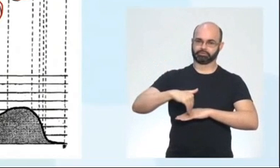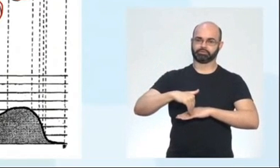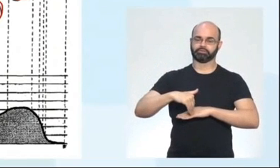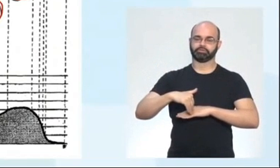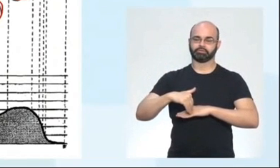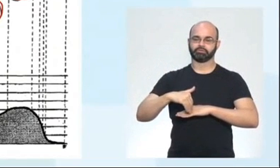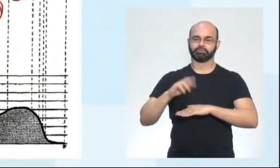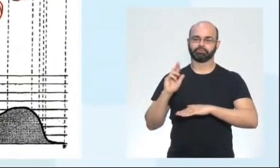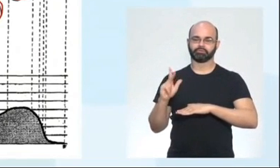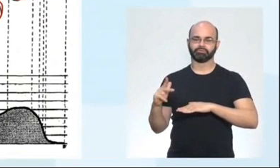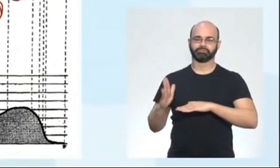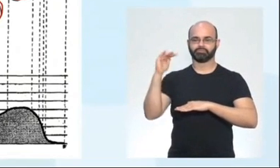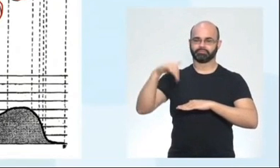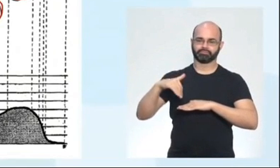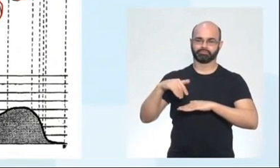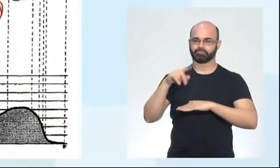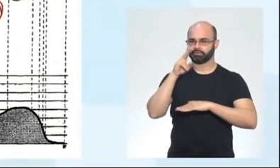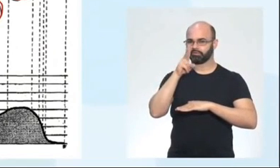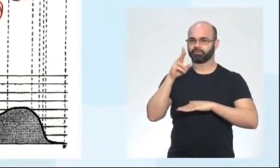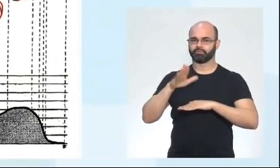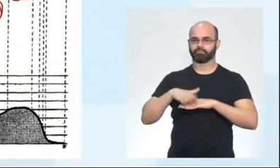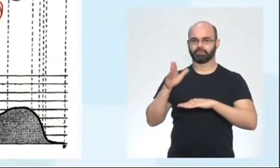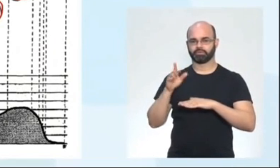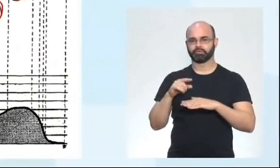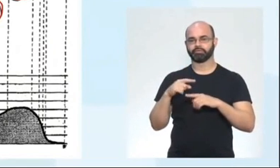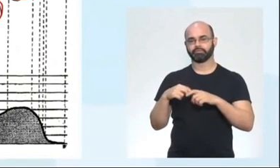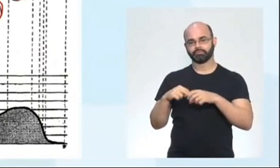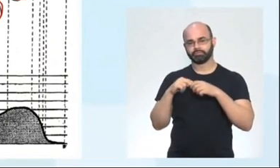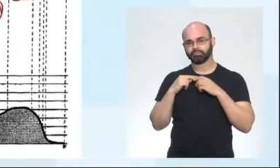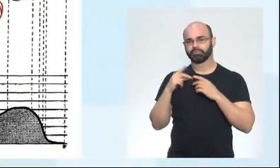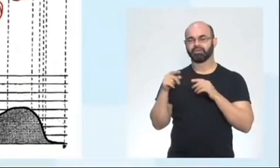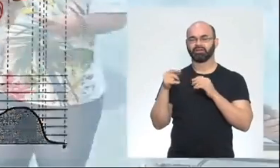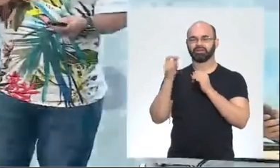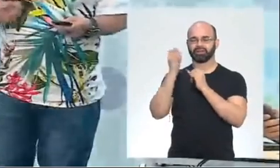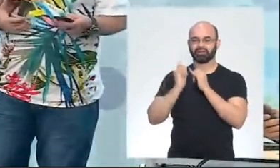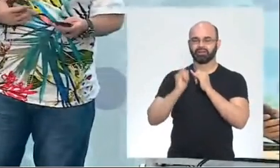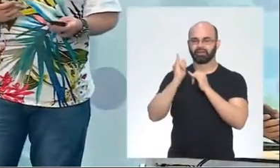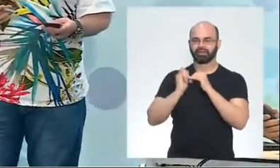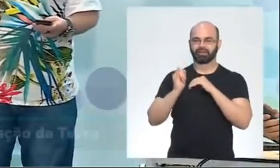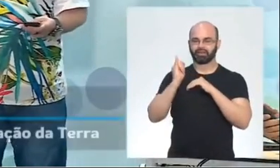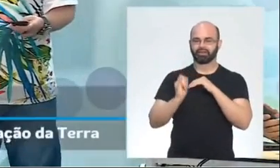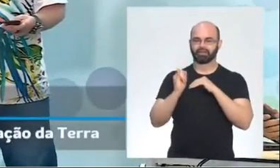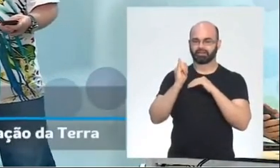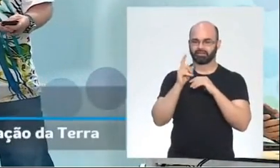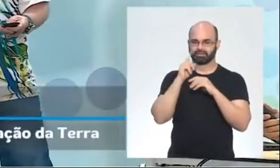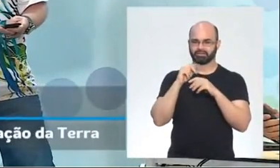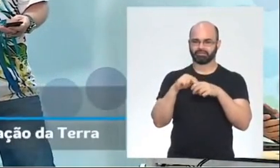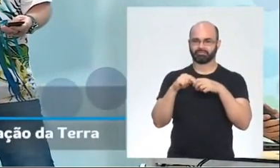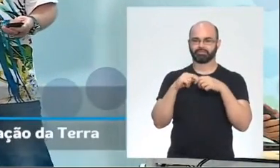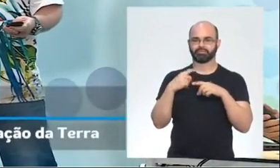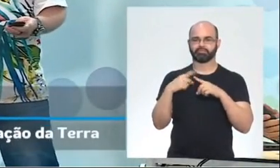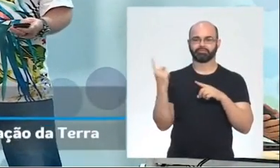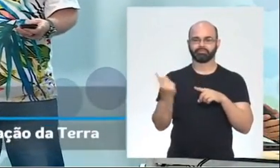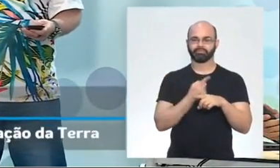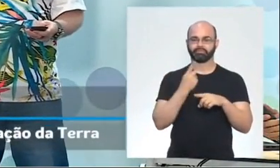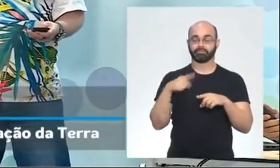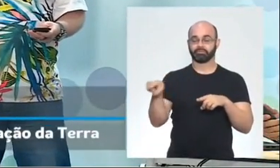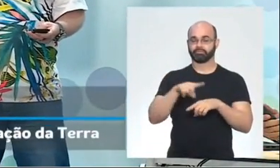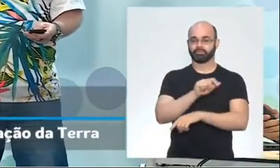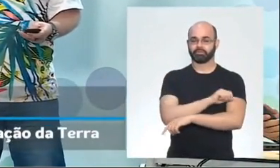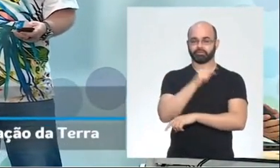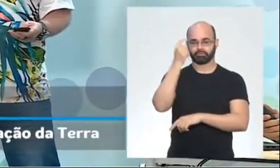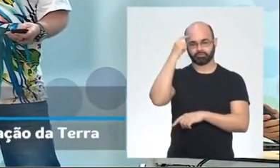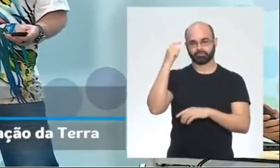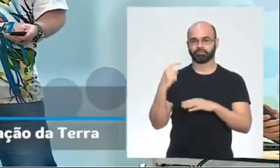essa região aqui, tá certo? Então nós temos aqui essa diferença, porque o aluno acaba muito confundindo, achando que as altitudes